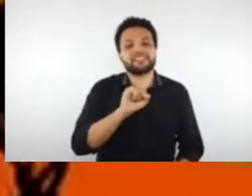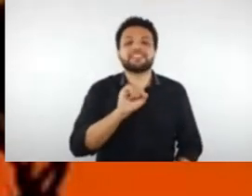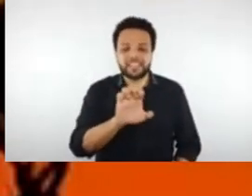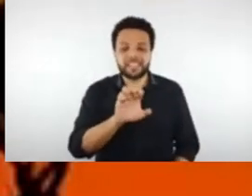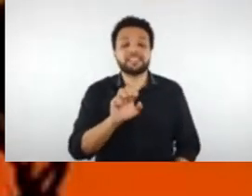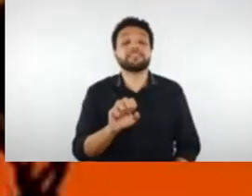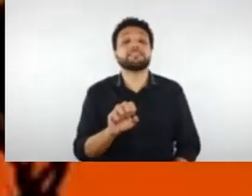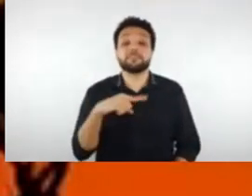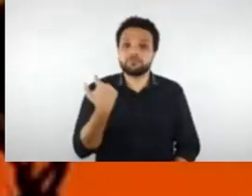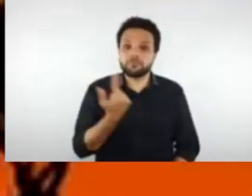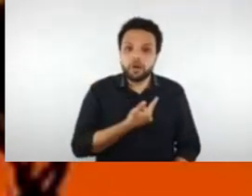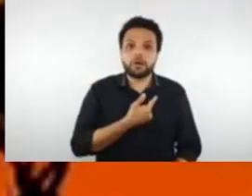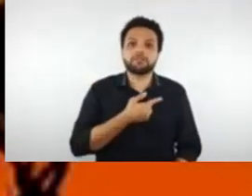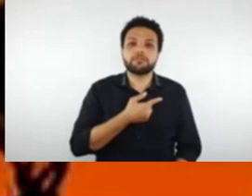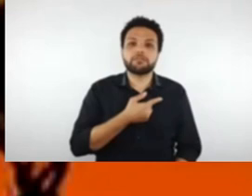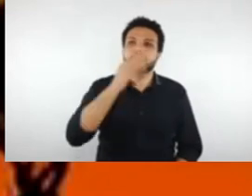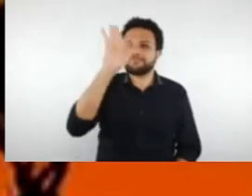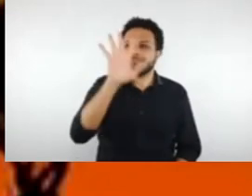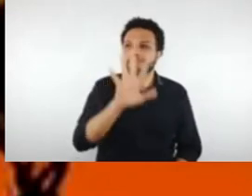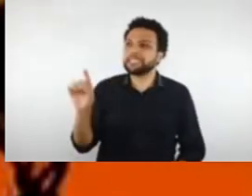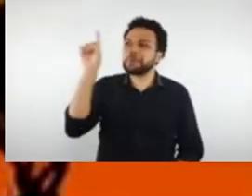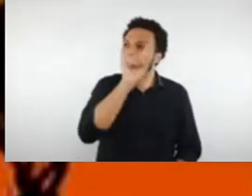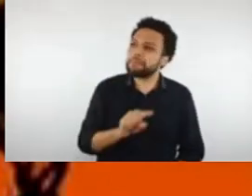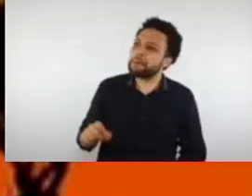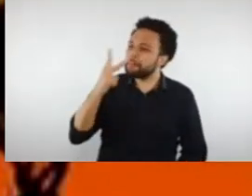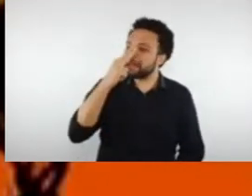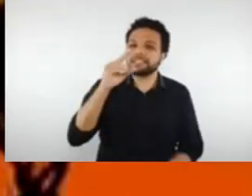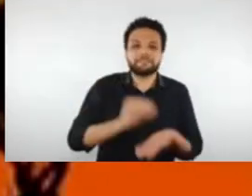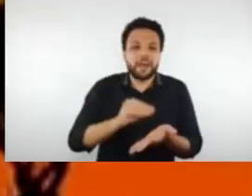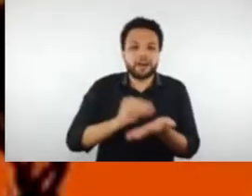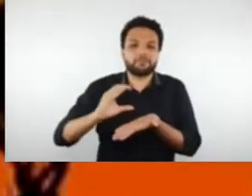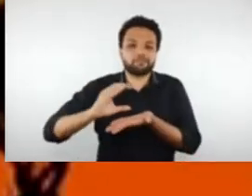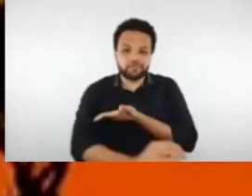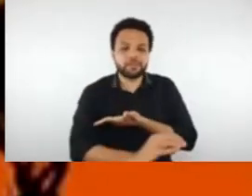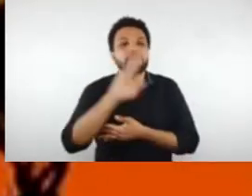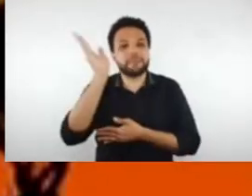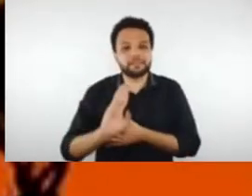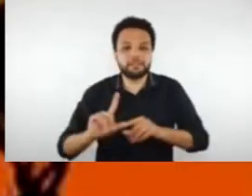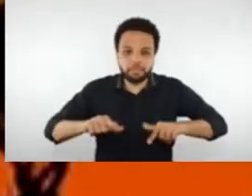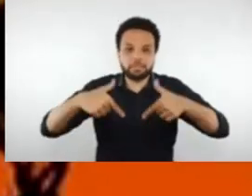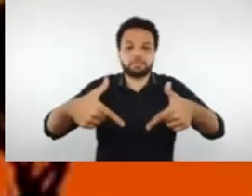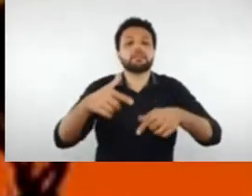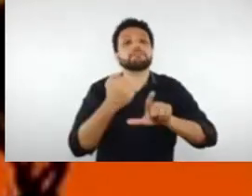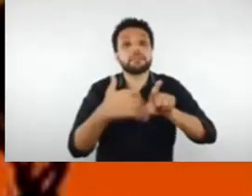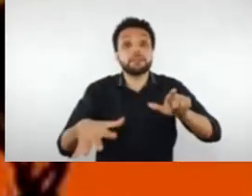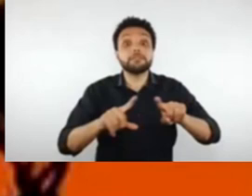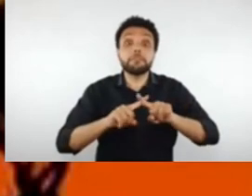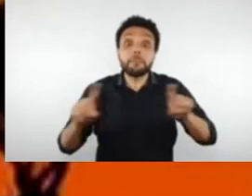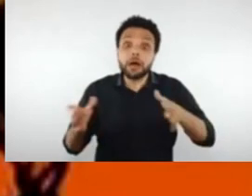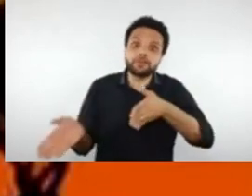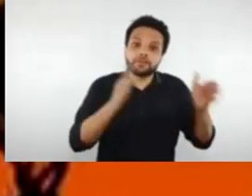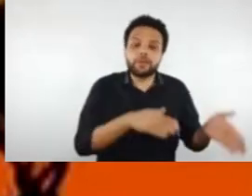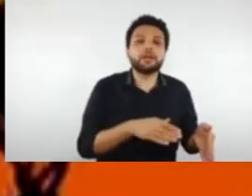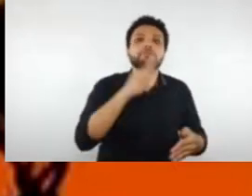olha, né, o fundo setorial, as coproduções, mas, por outro lado, o Brasil tem 200 milhões de habitantes.